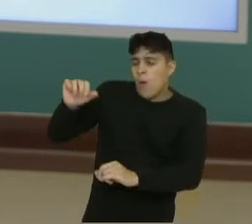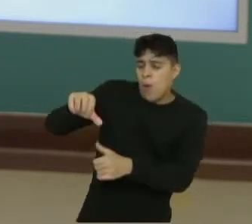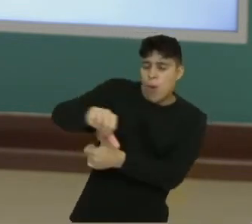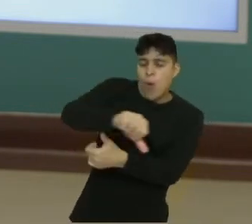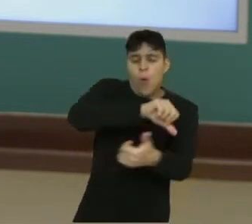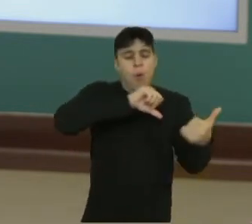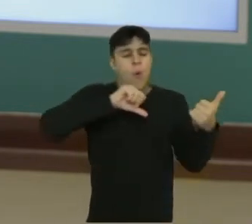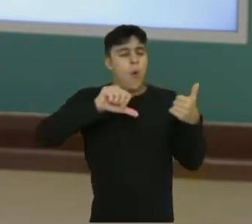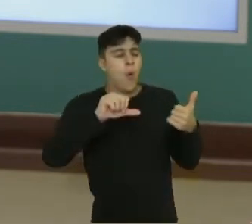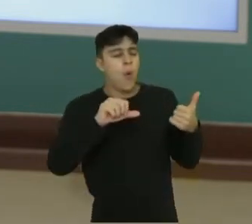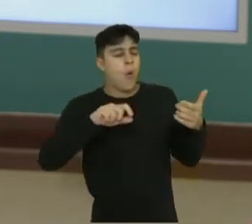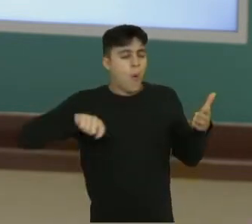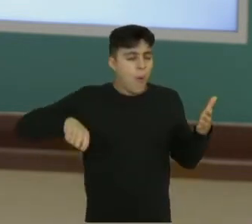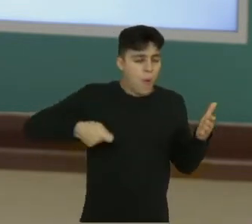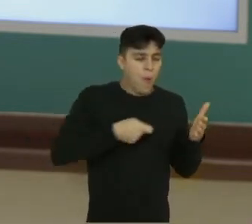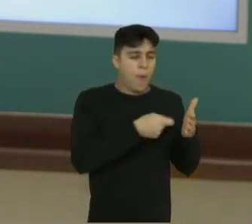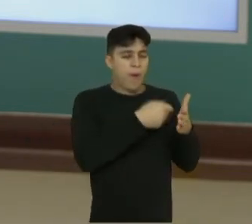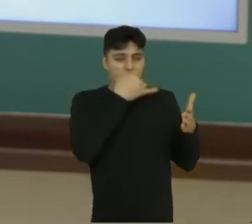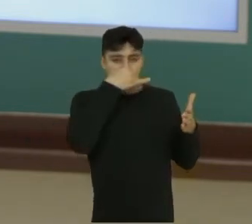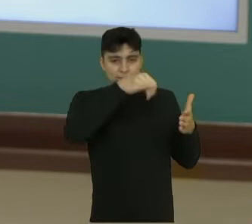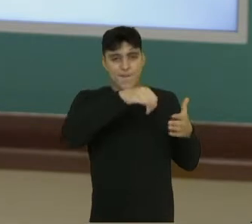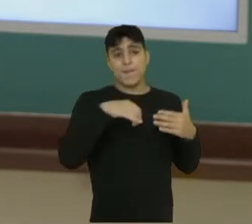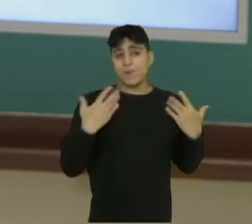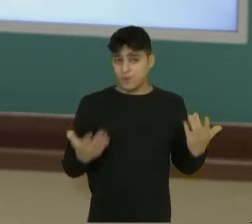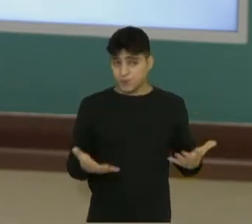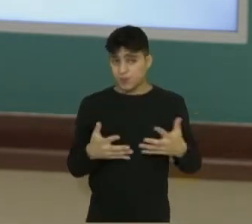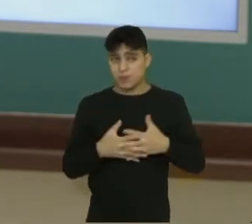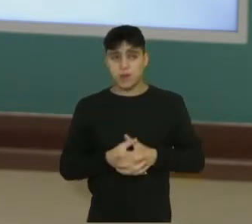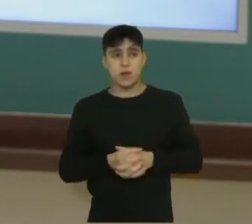converter em energia elétrica, certo?